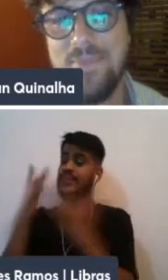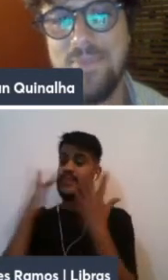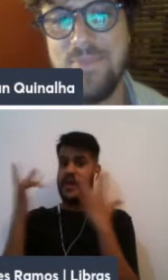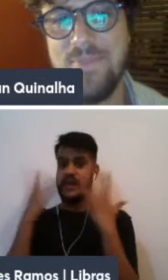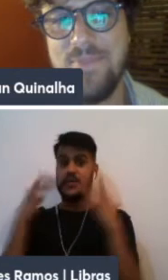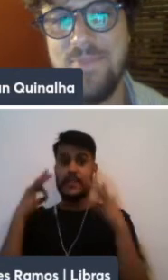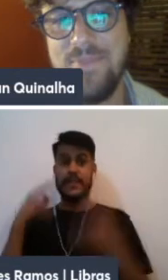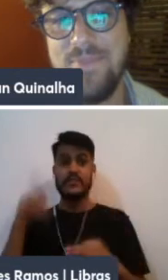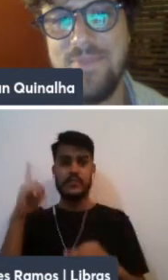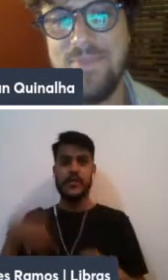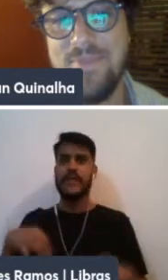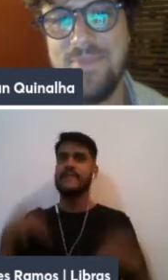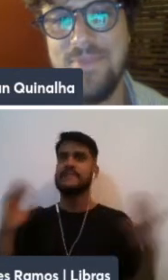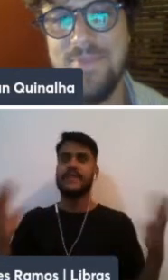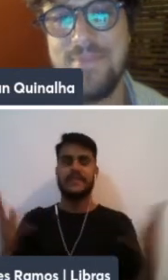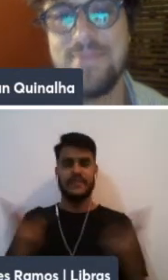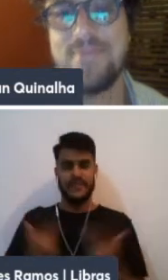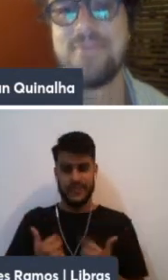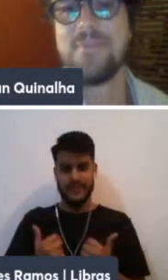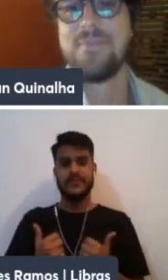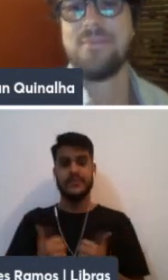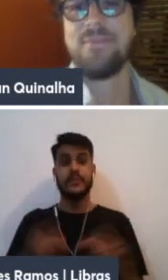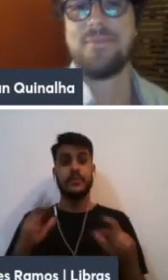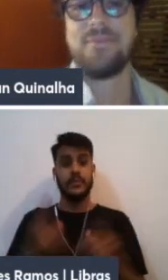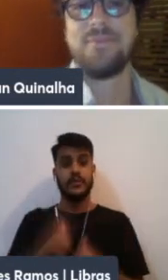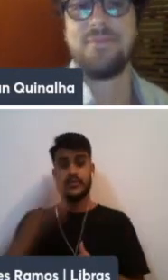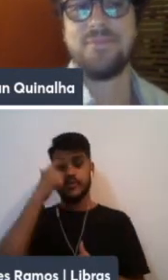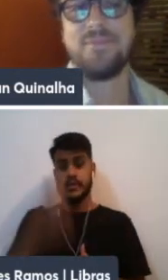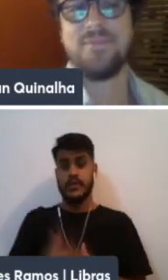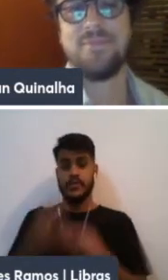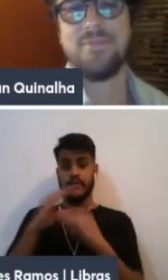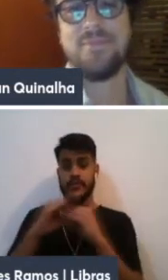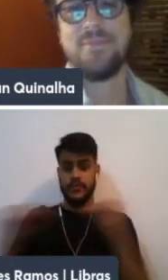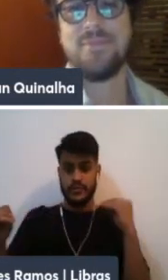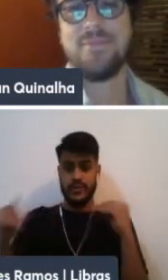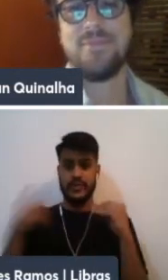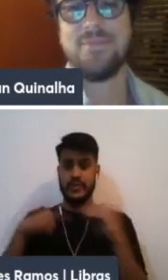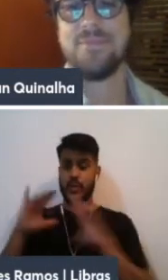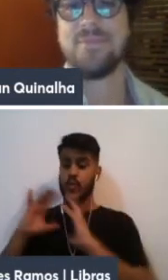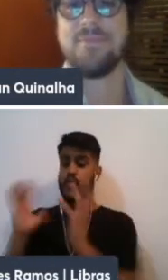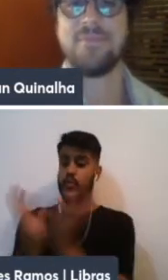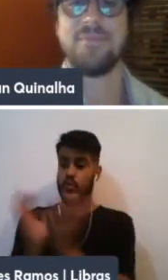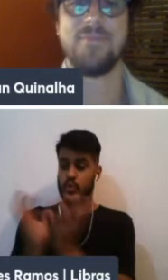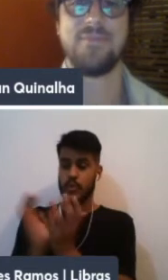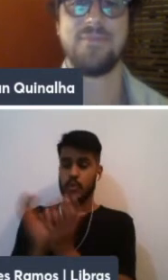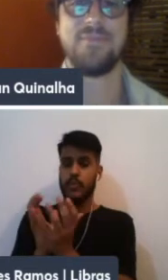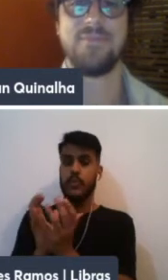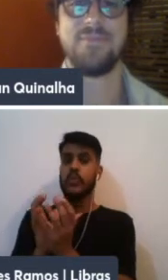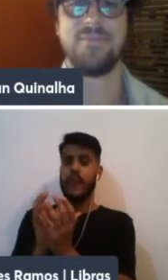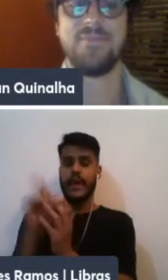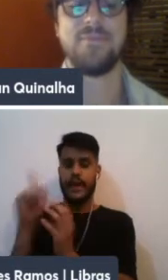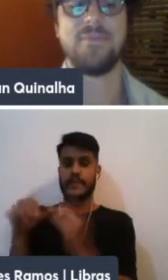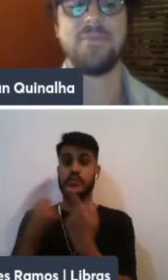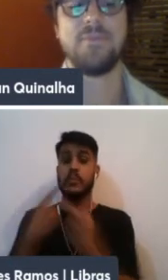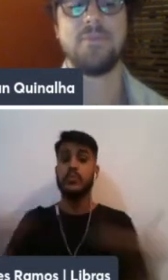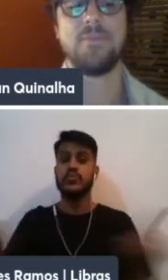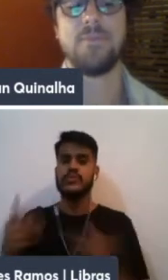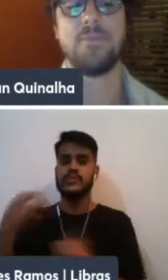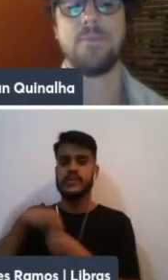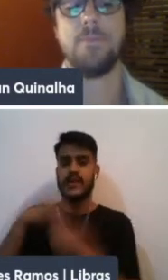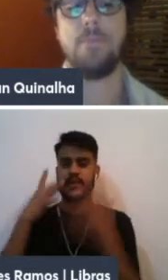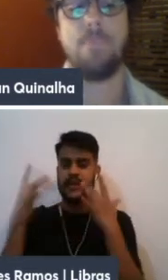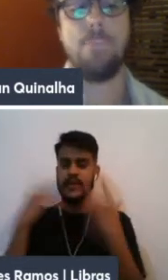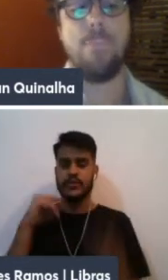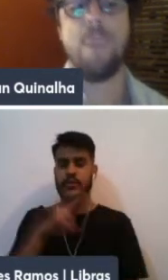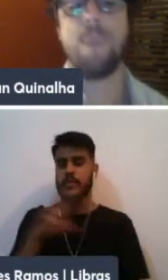Então, eu fugi com o Hair, o elenco do musical Hair, passou por